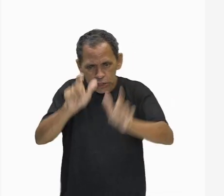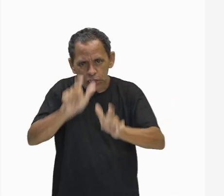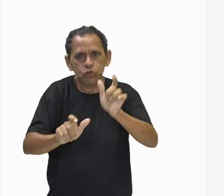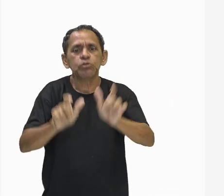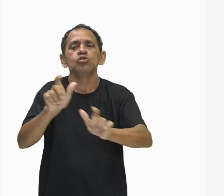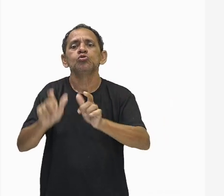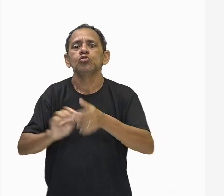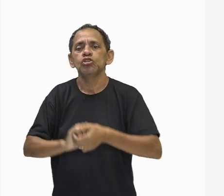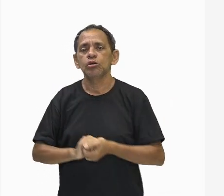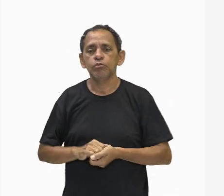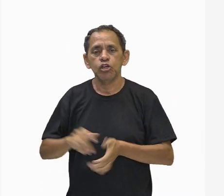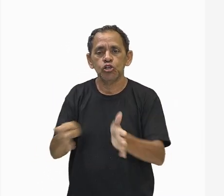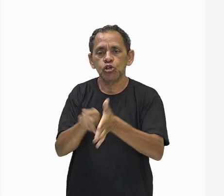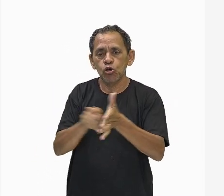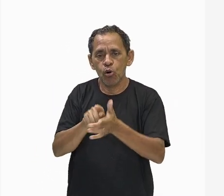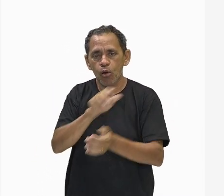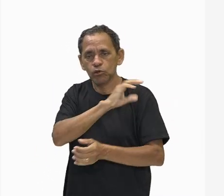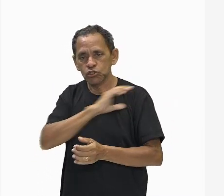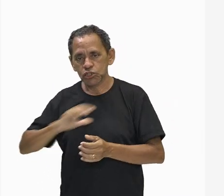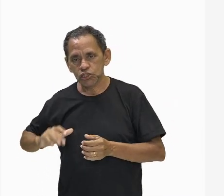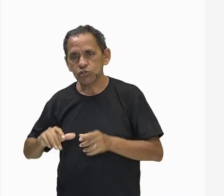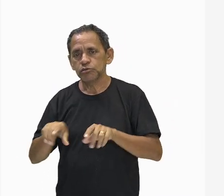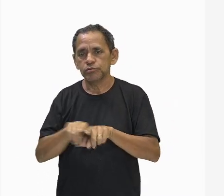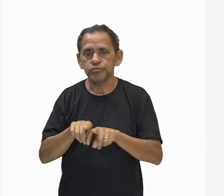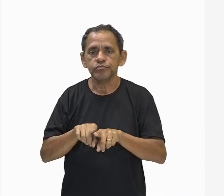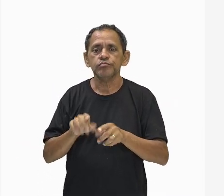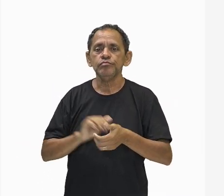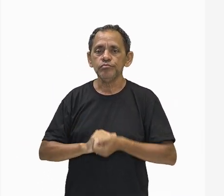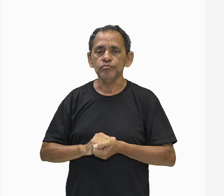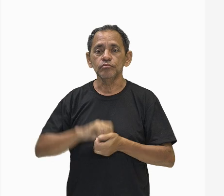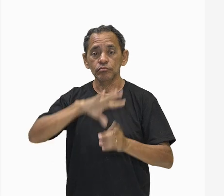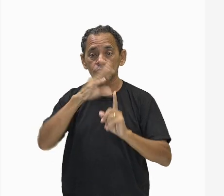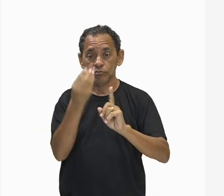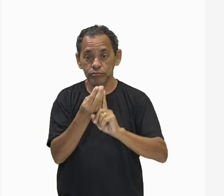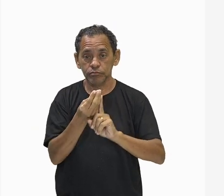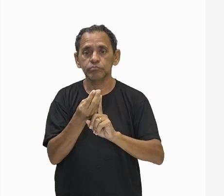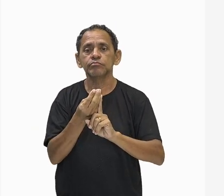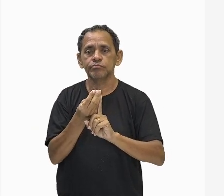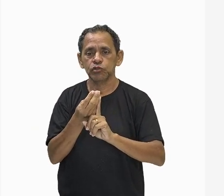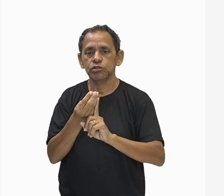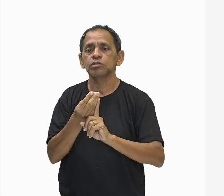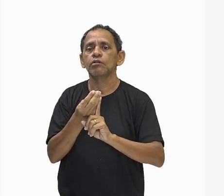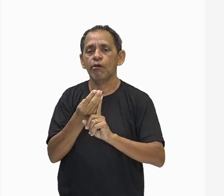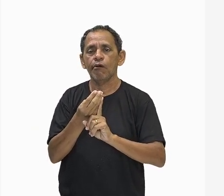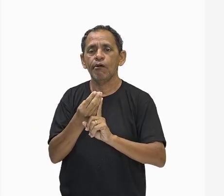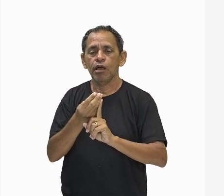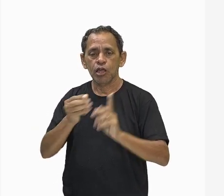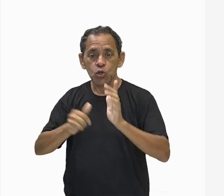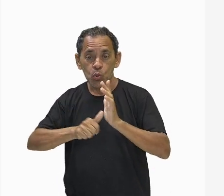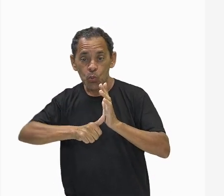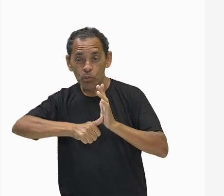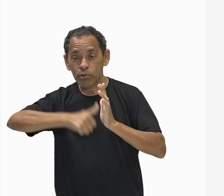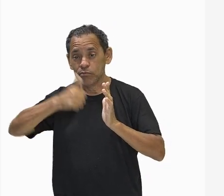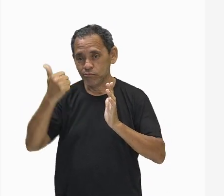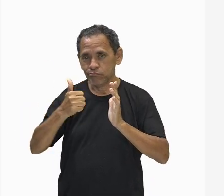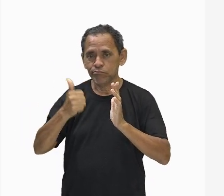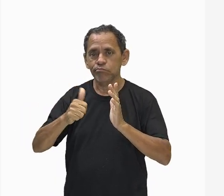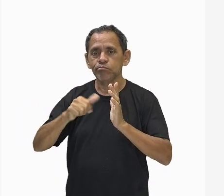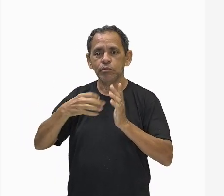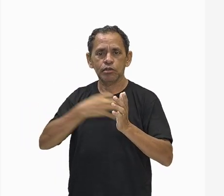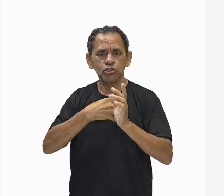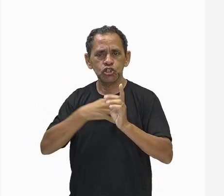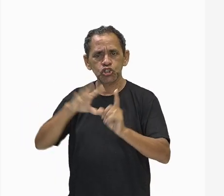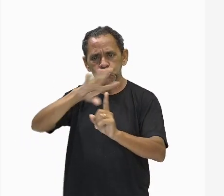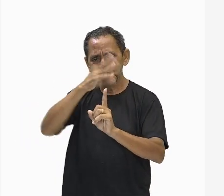cristianismo. Desse modo, a arte bizantina pode ser considerada o primeiro estilo de arte cristã, também conhecido ali